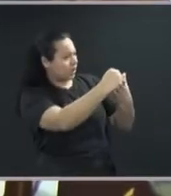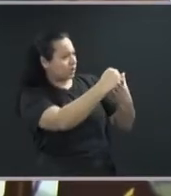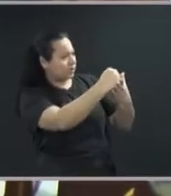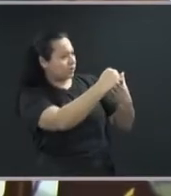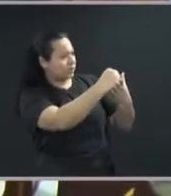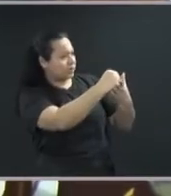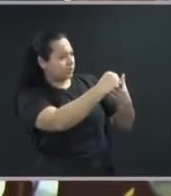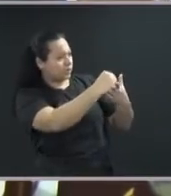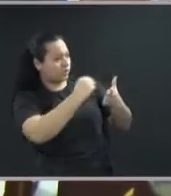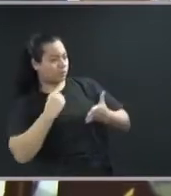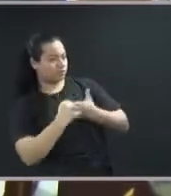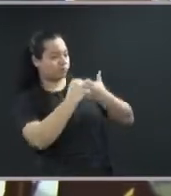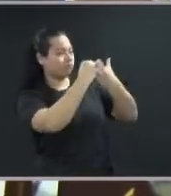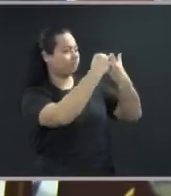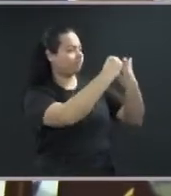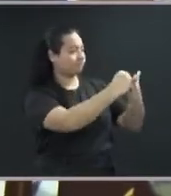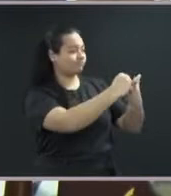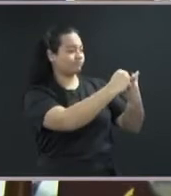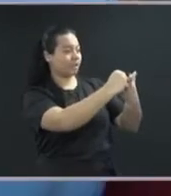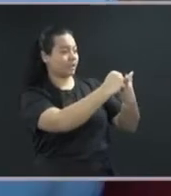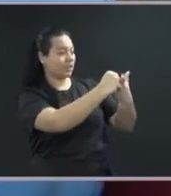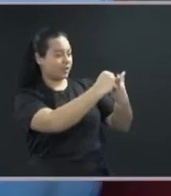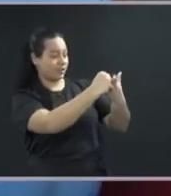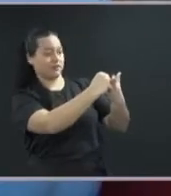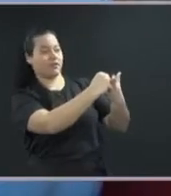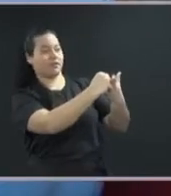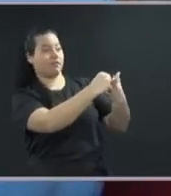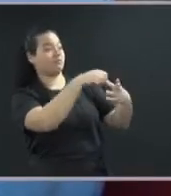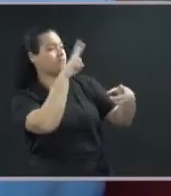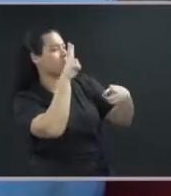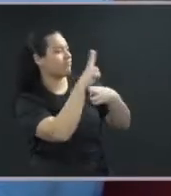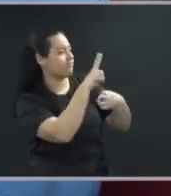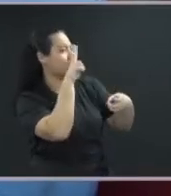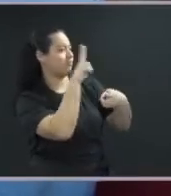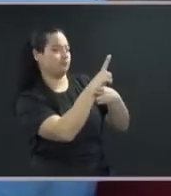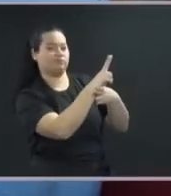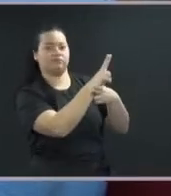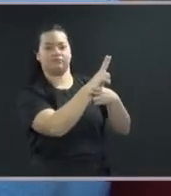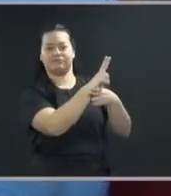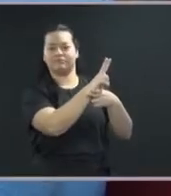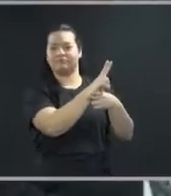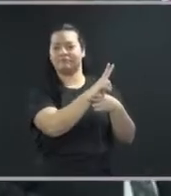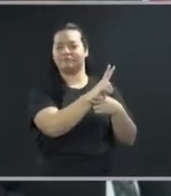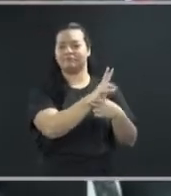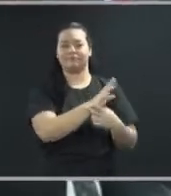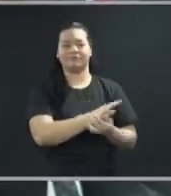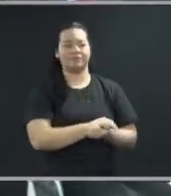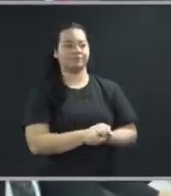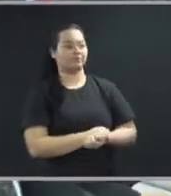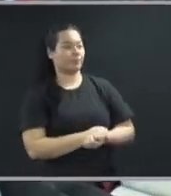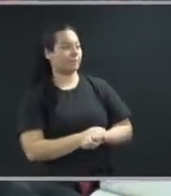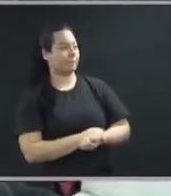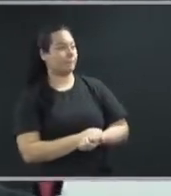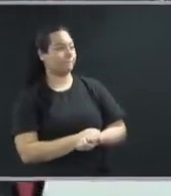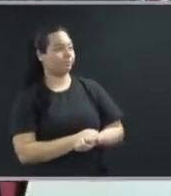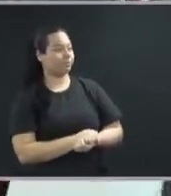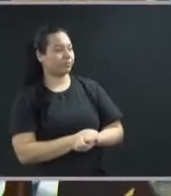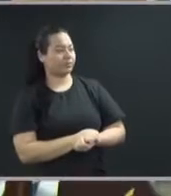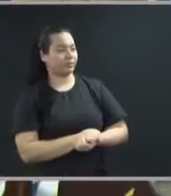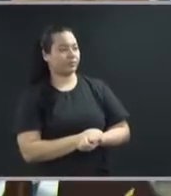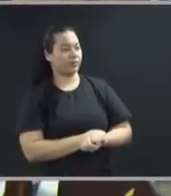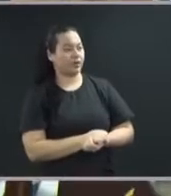chegando. Chega chegando. Na barra. Ah, meu irmão. Os que... Não, meu